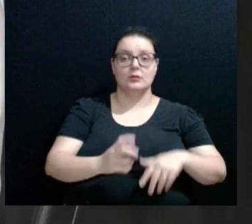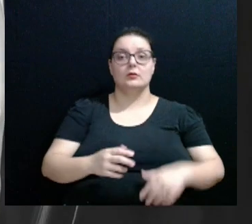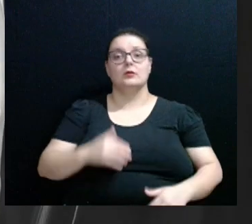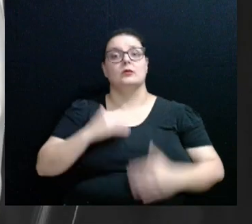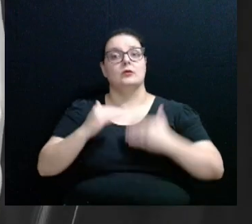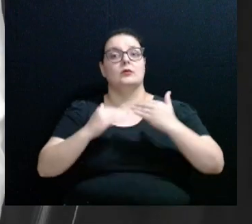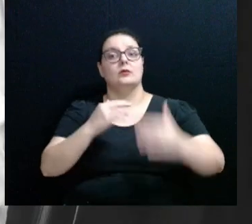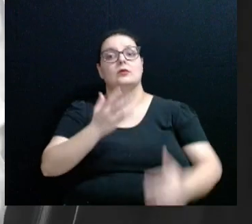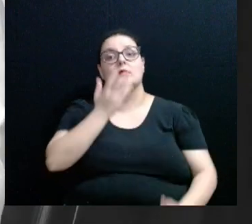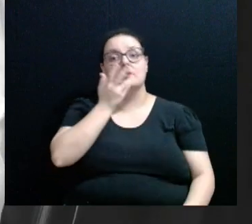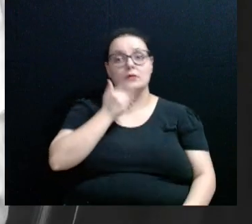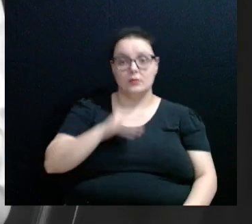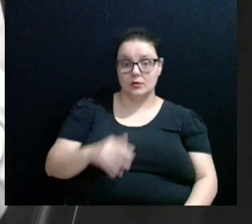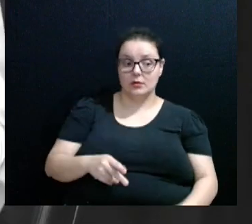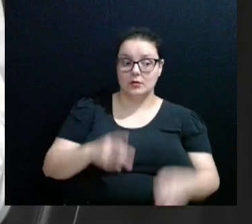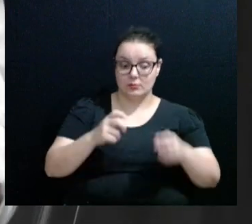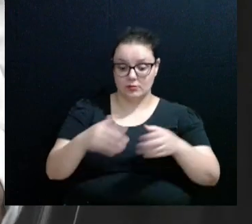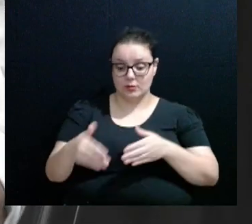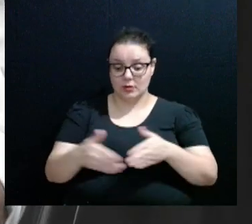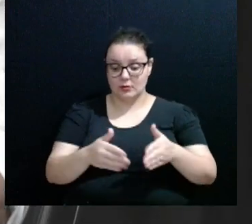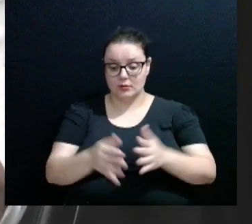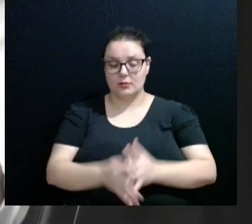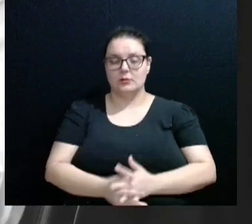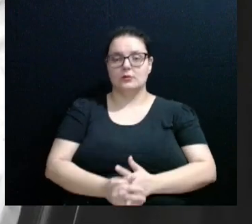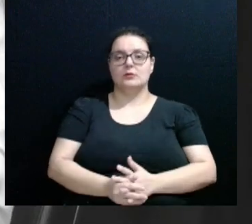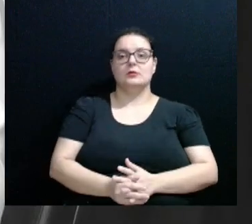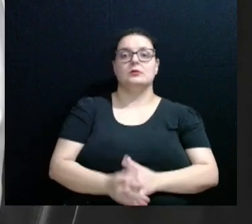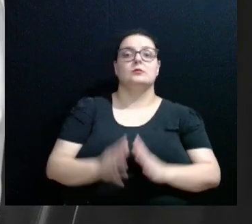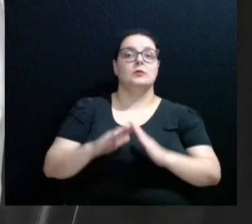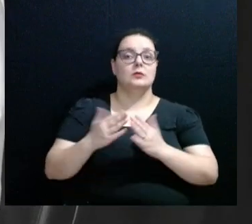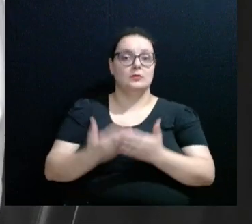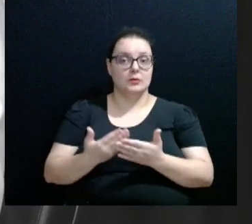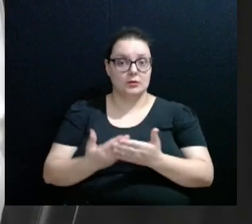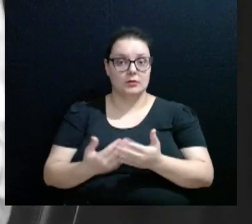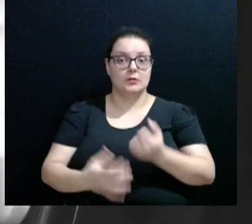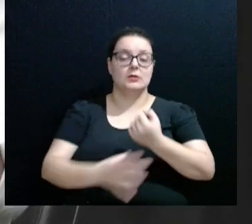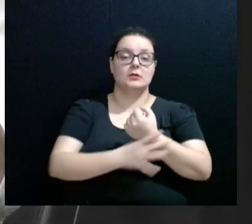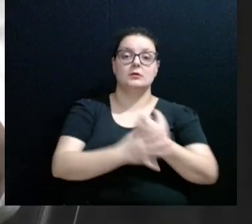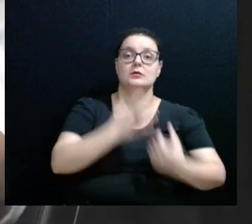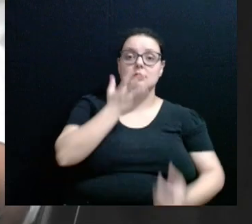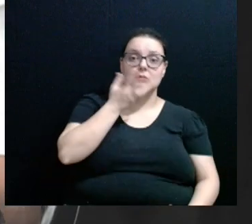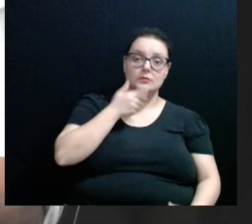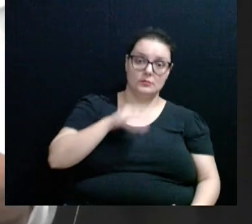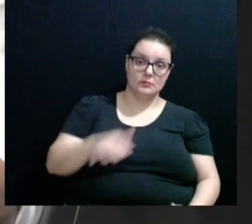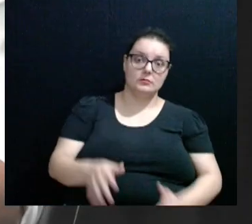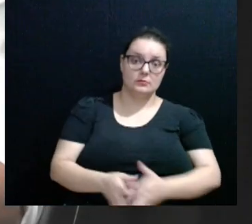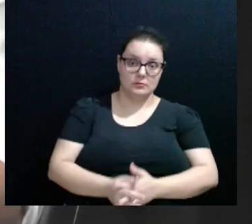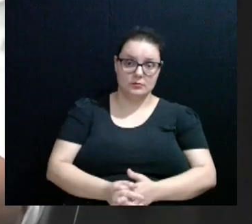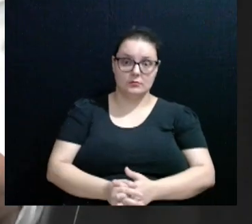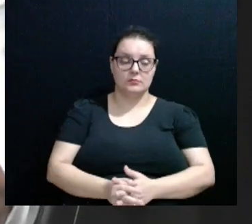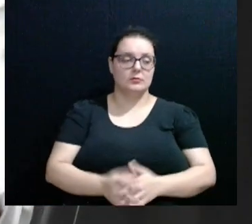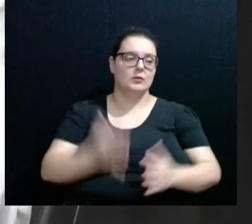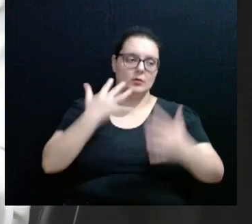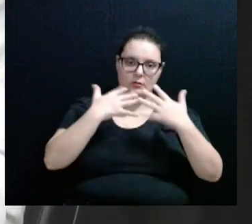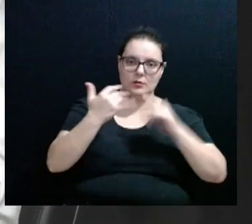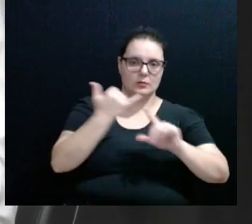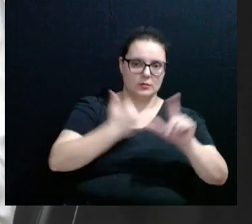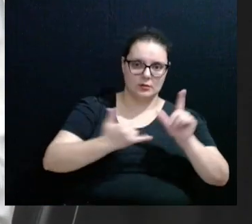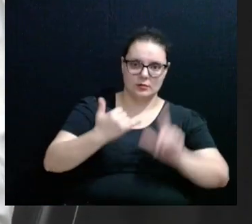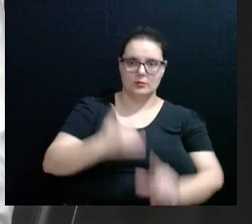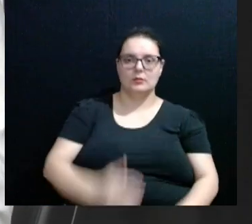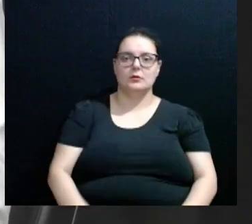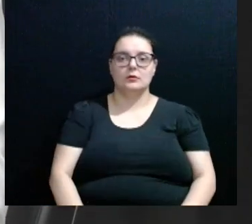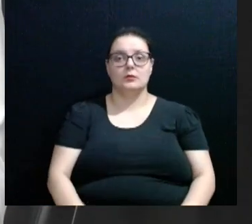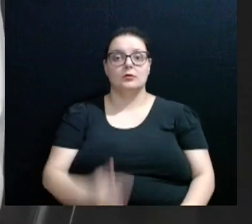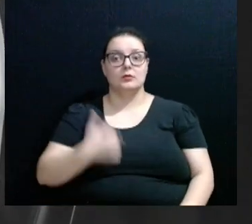gente reconhecendo que esse caminho para a escola tem que ser seguro para a criança, e com atrativos lúdicos, a gente está dando um recado